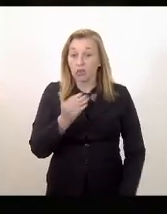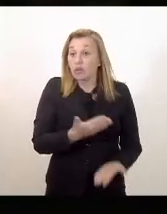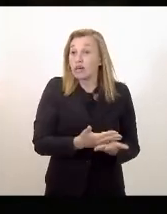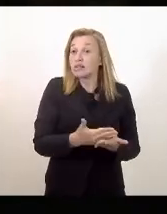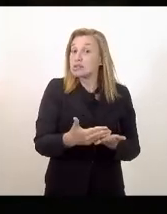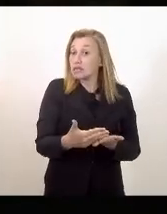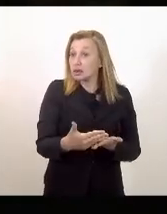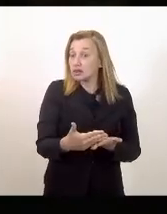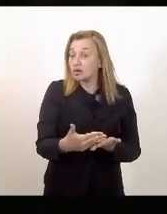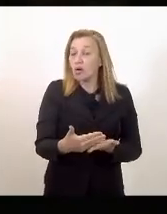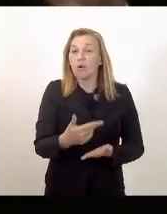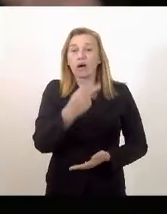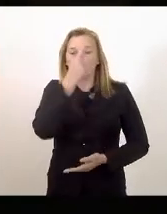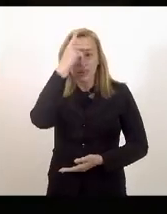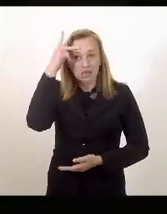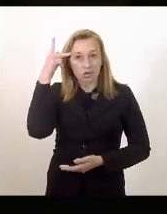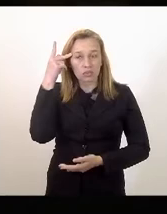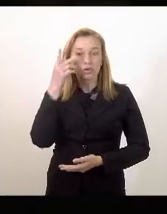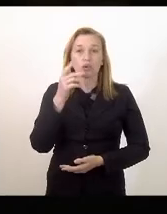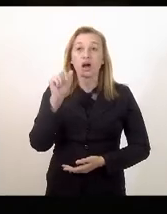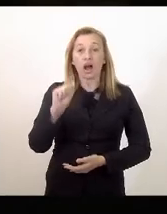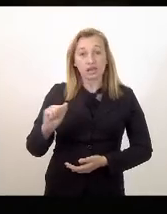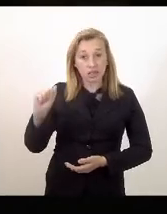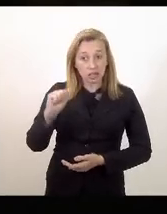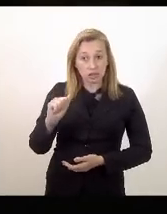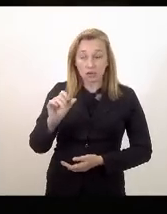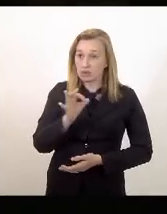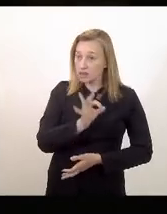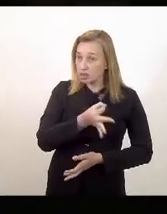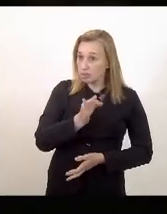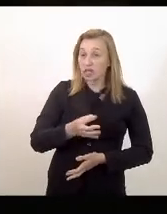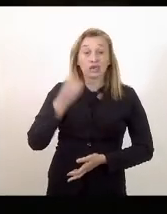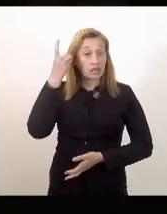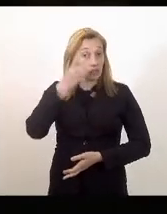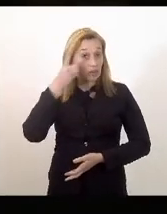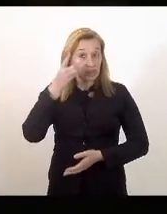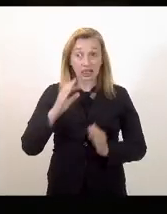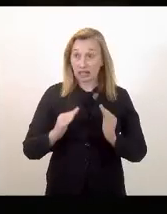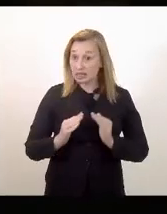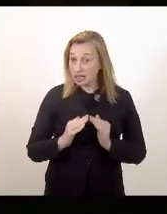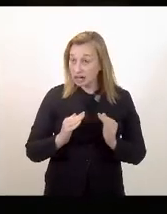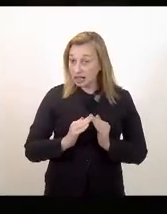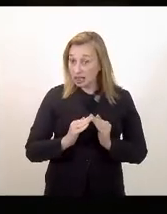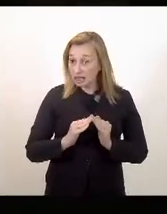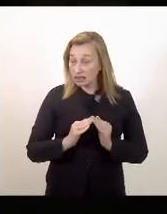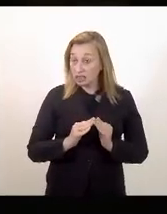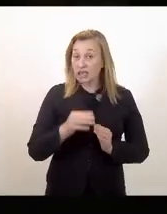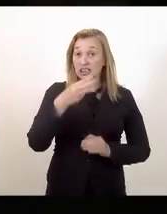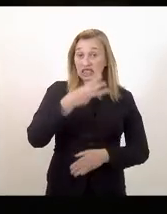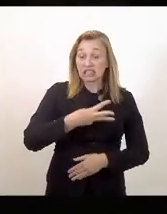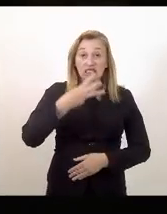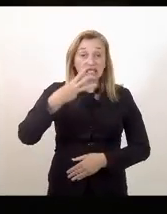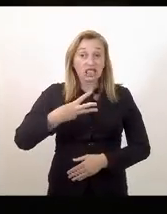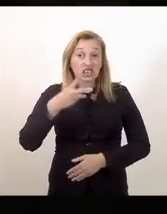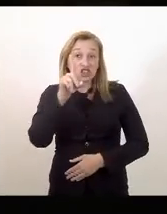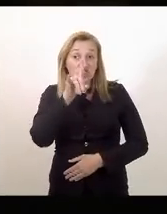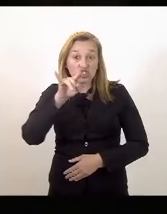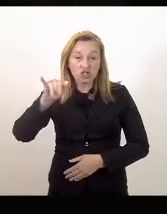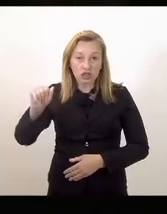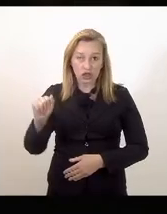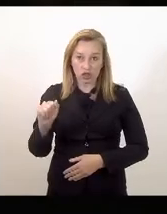com uma pessoa, inclusive assessor de uma deputada desta casa, que ficou 83 dias